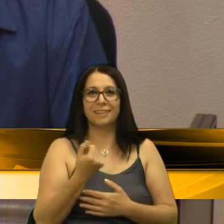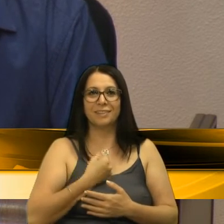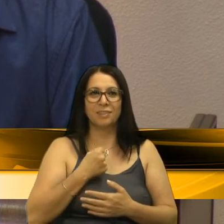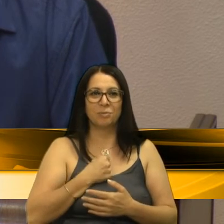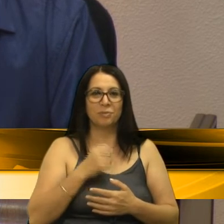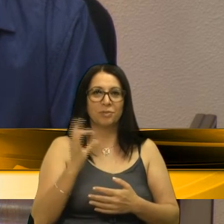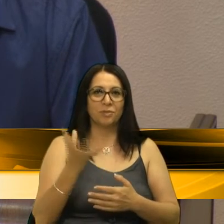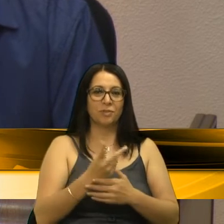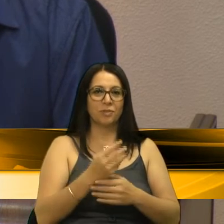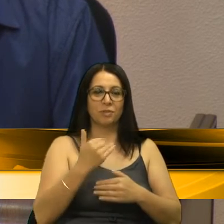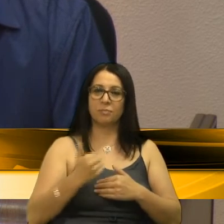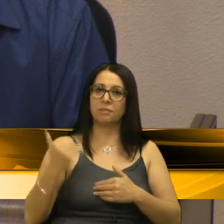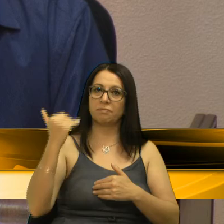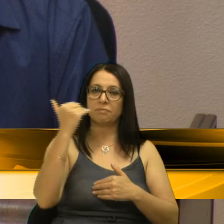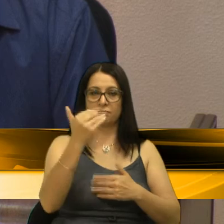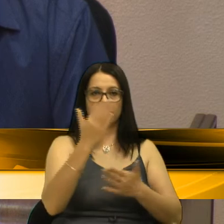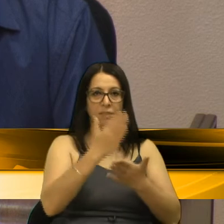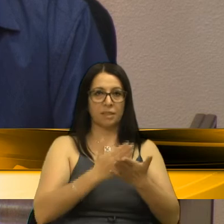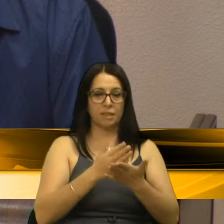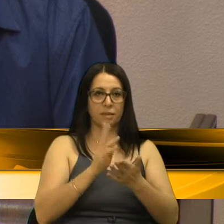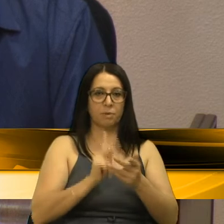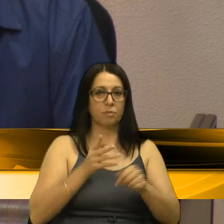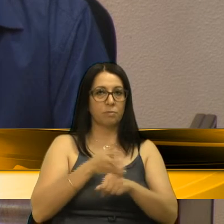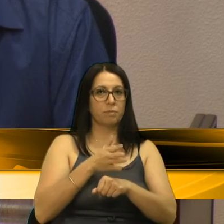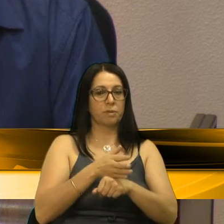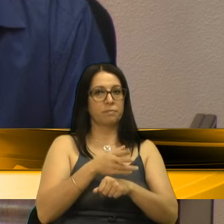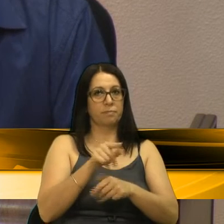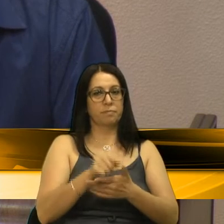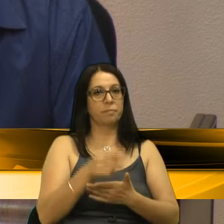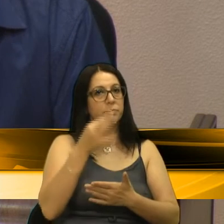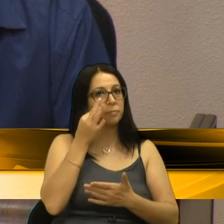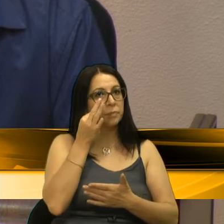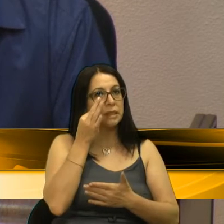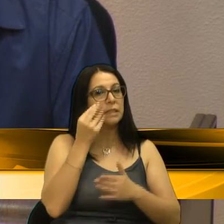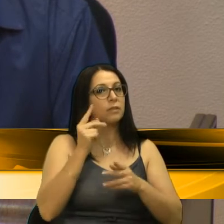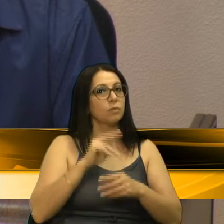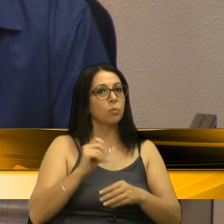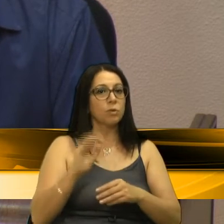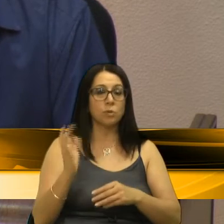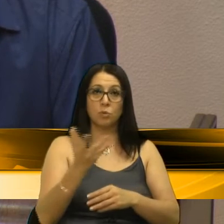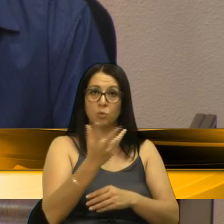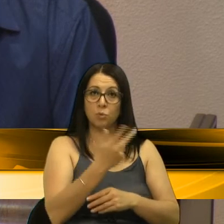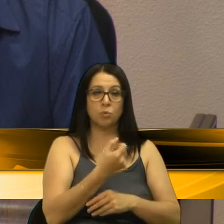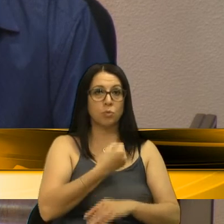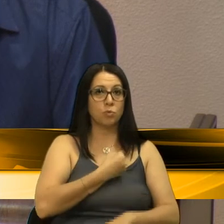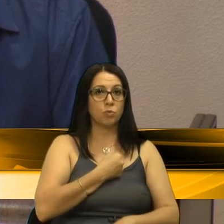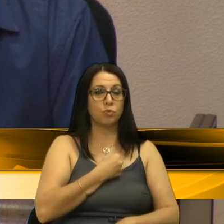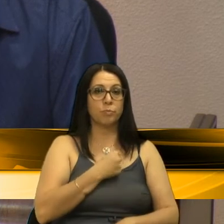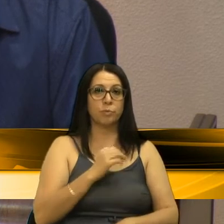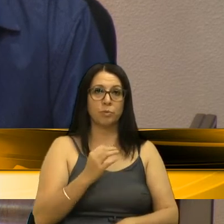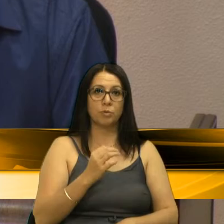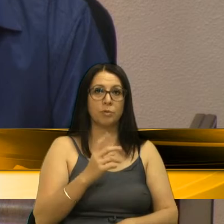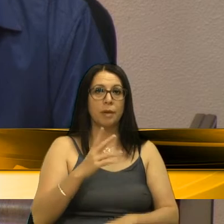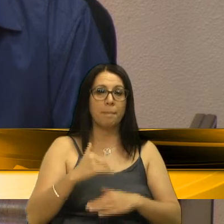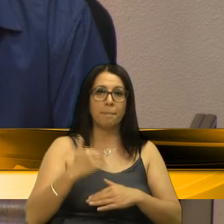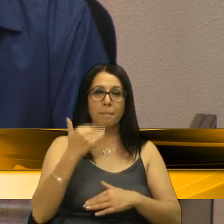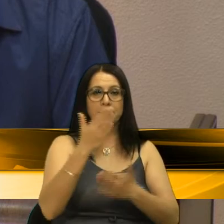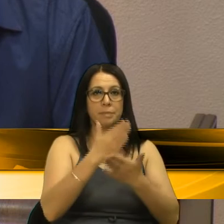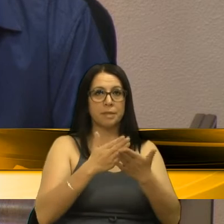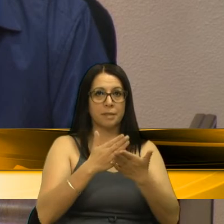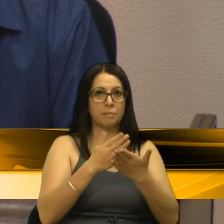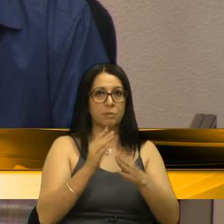imediatamente superior à metade dos membros presentes. B, entende-se por maioria absoluta o número inteiro imediatamente superior à metade de membros